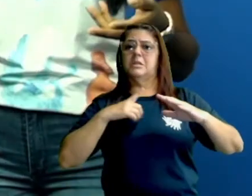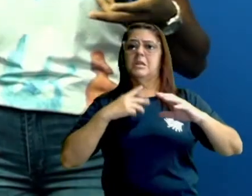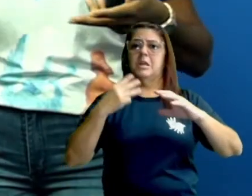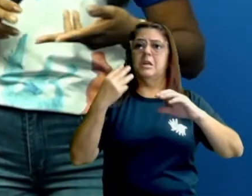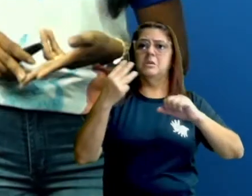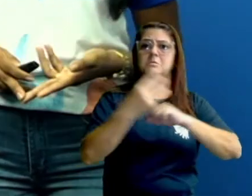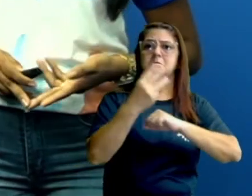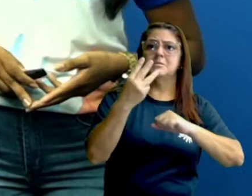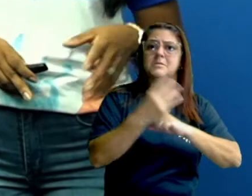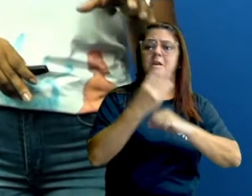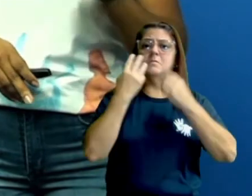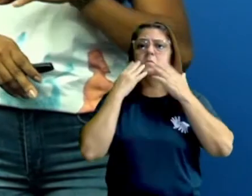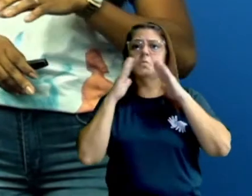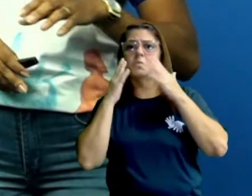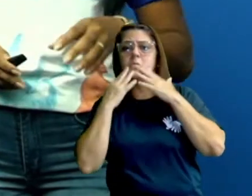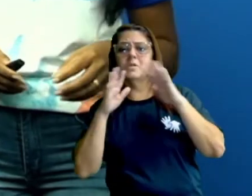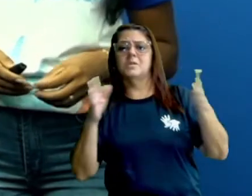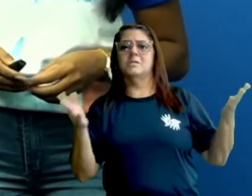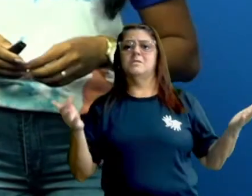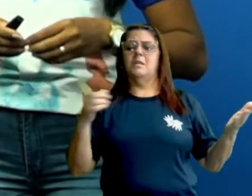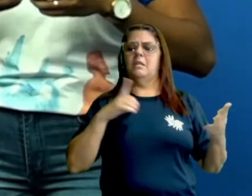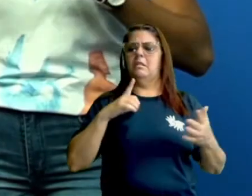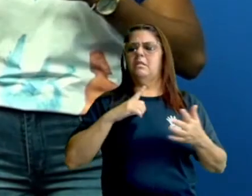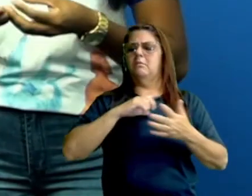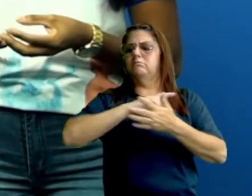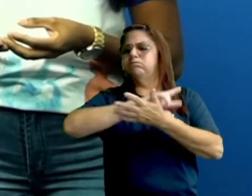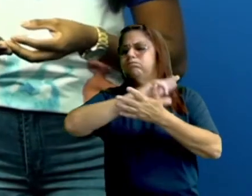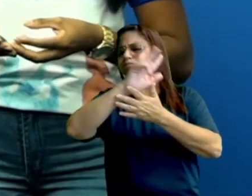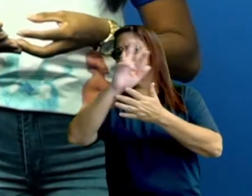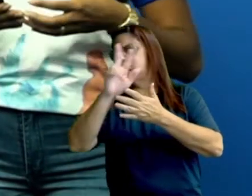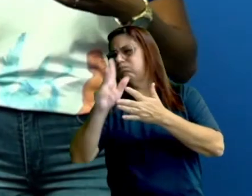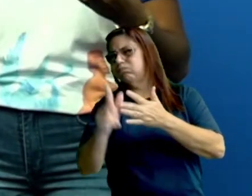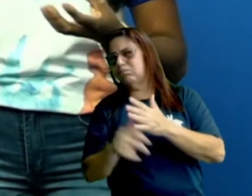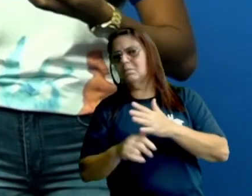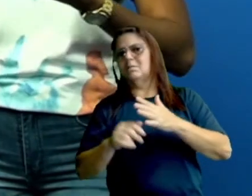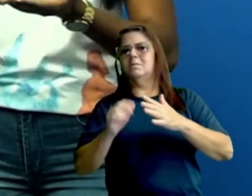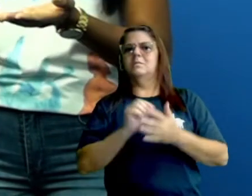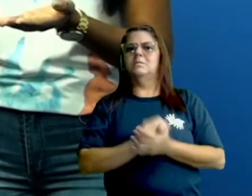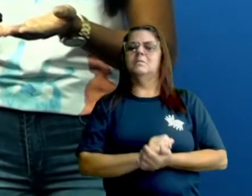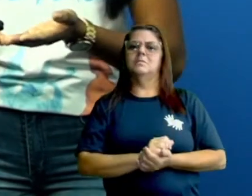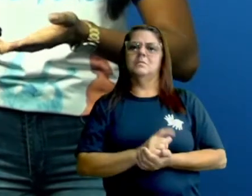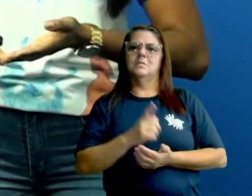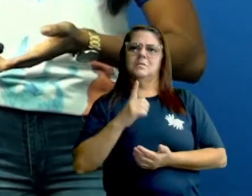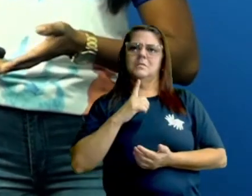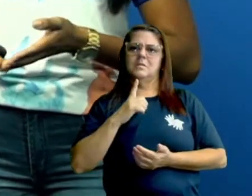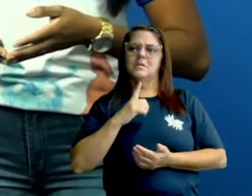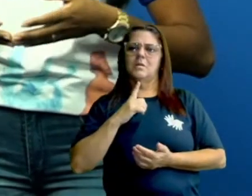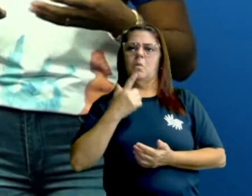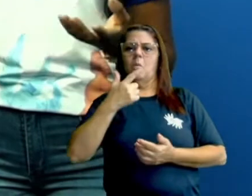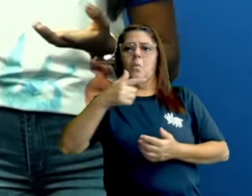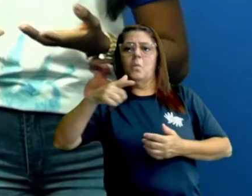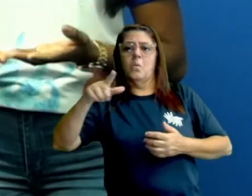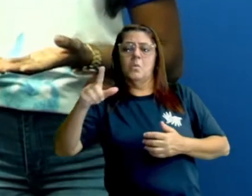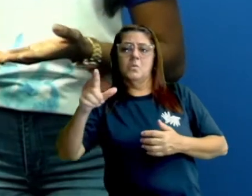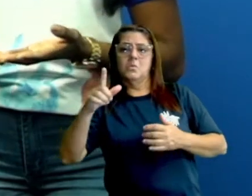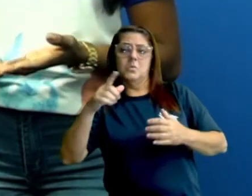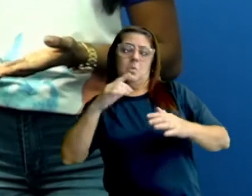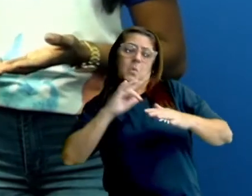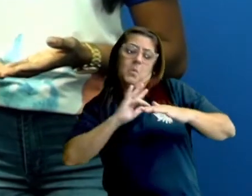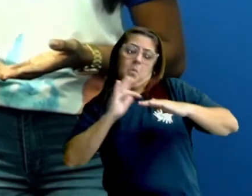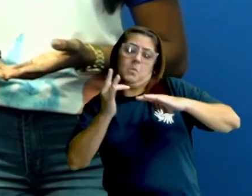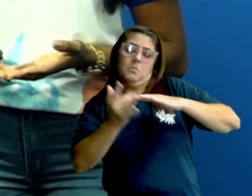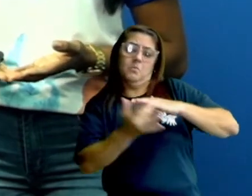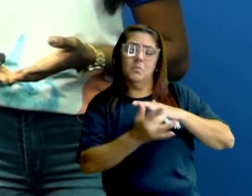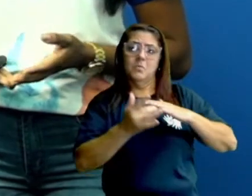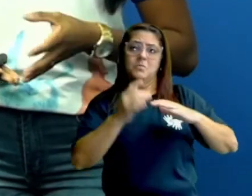o Facebook, temos o Twitter e muitas outras redes, ou melhor, muitos outros canais que chamamos de